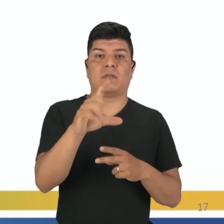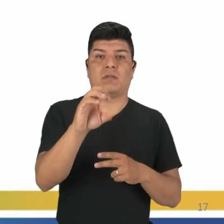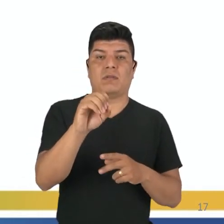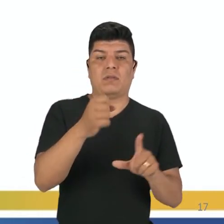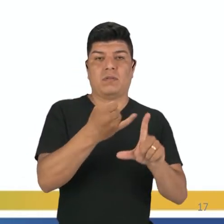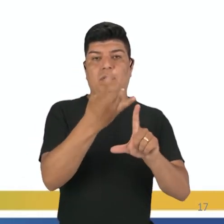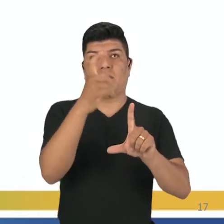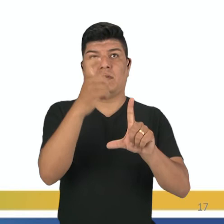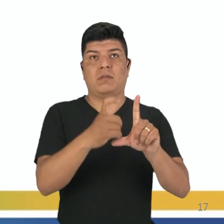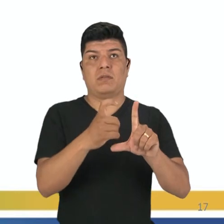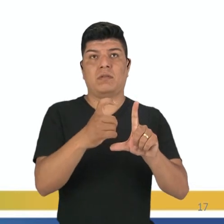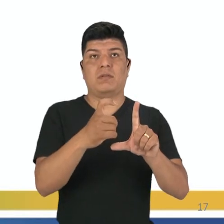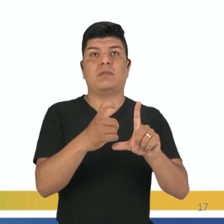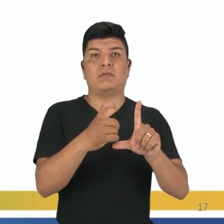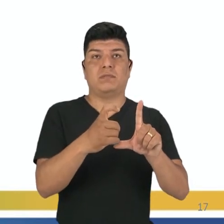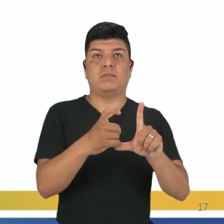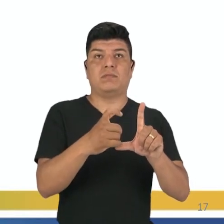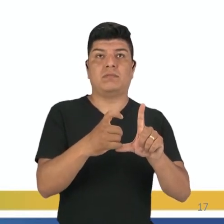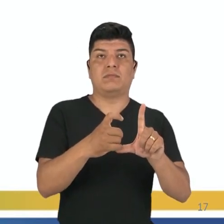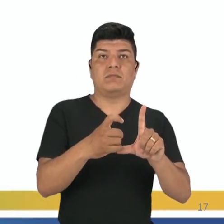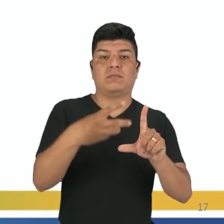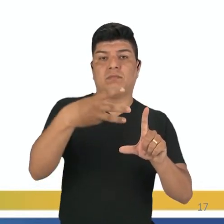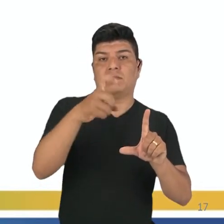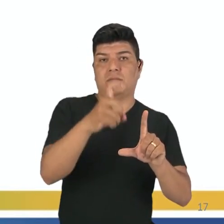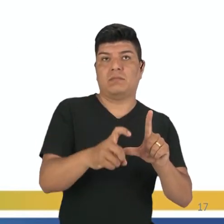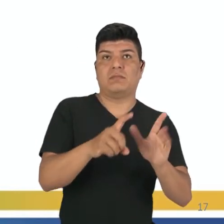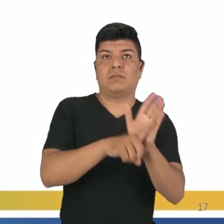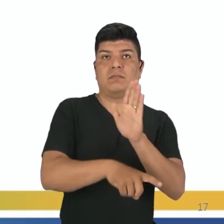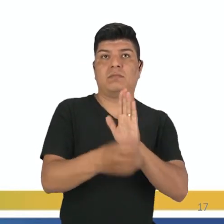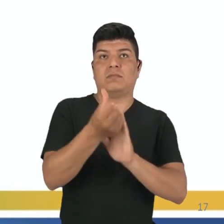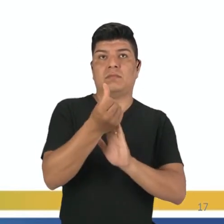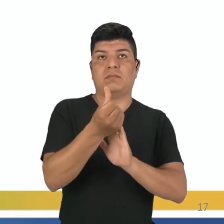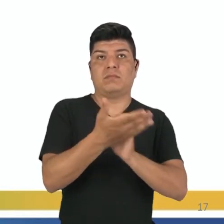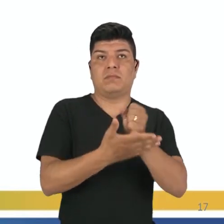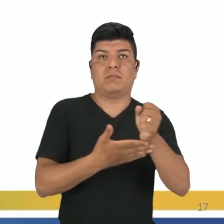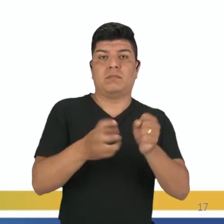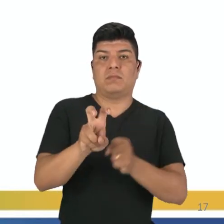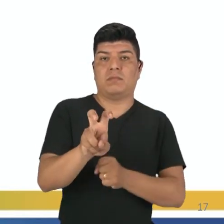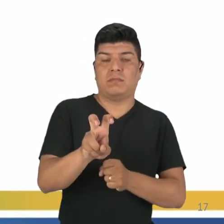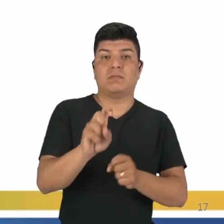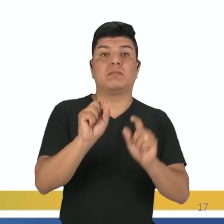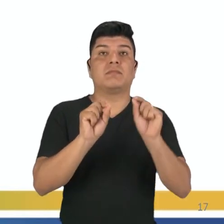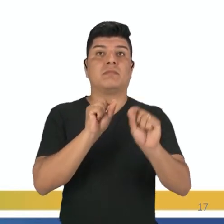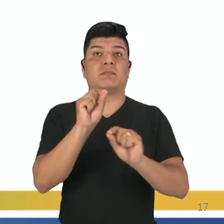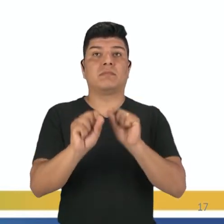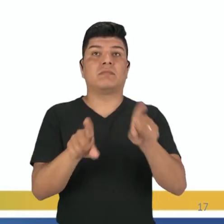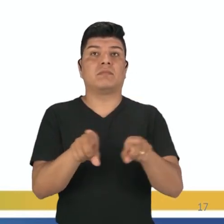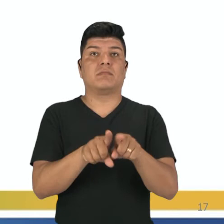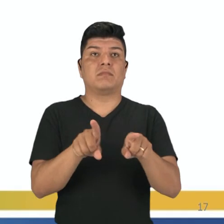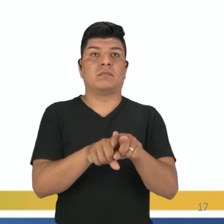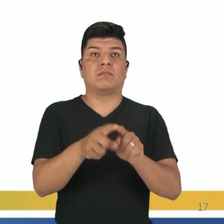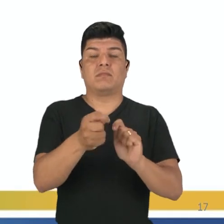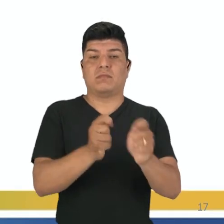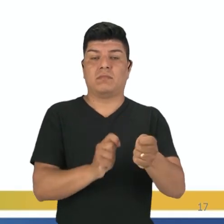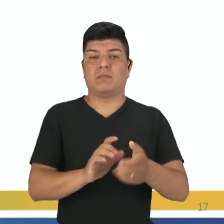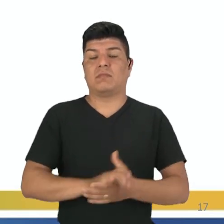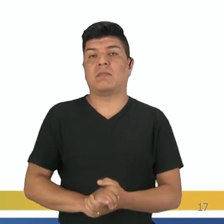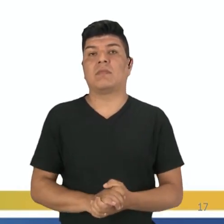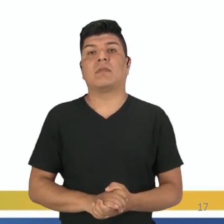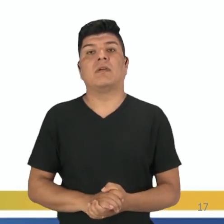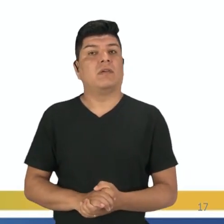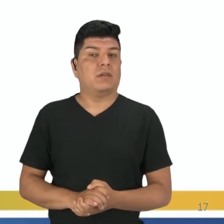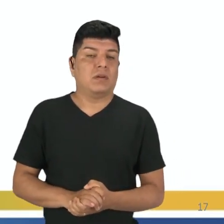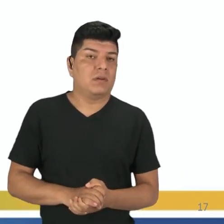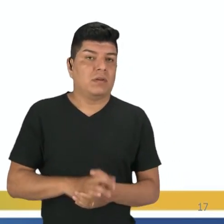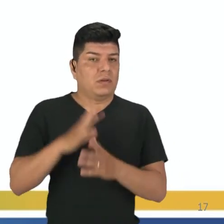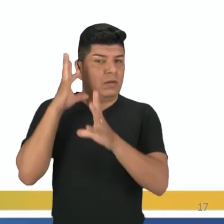3x menos 6 na base 5 é crescente ou decrescente e determine o seu domínio. Então, aqui